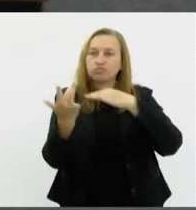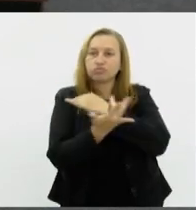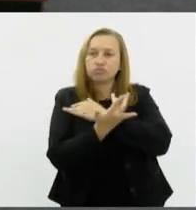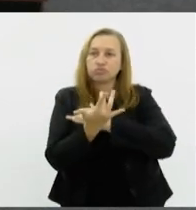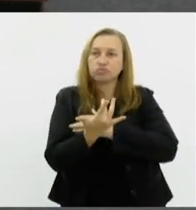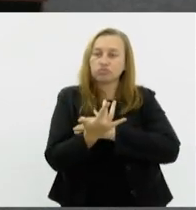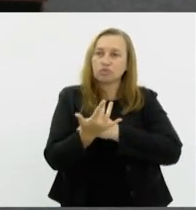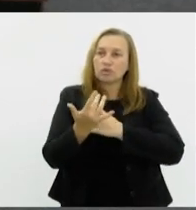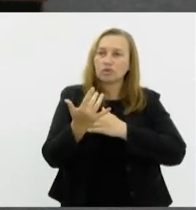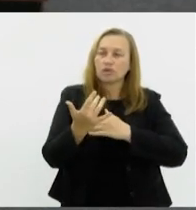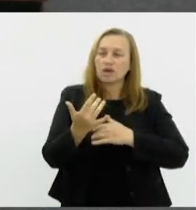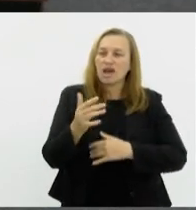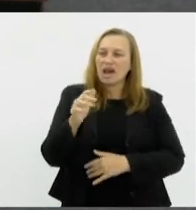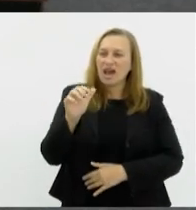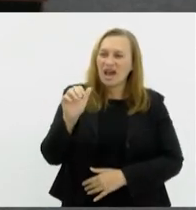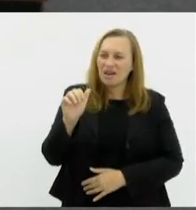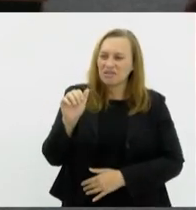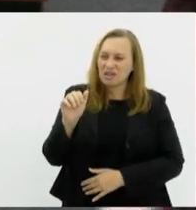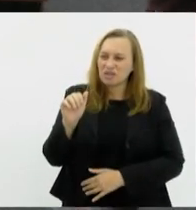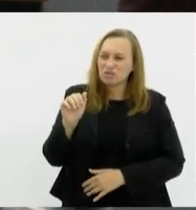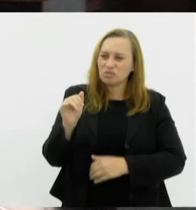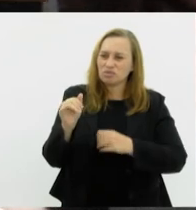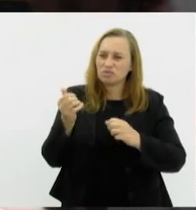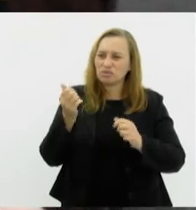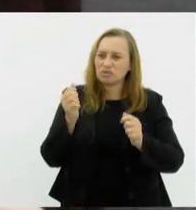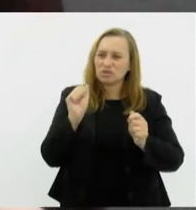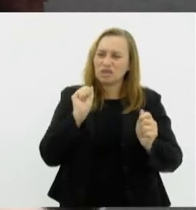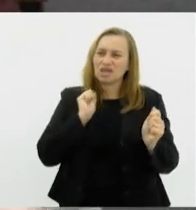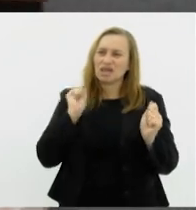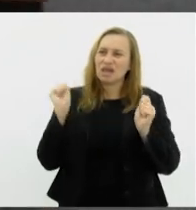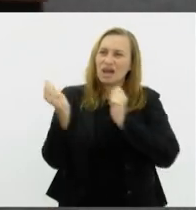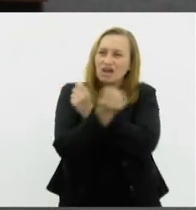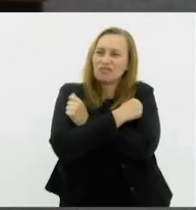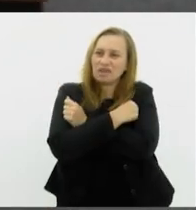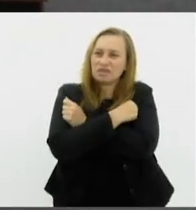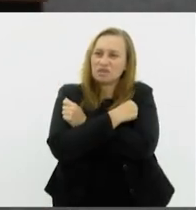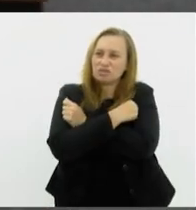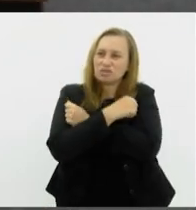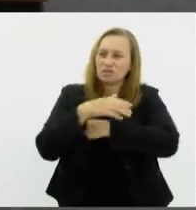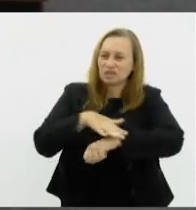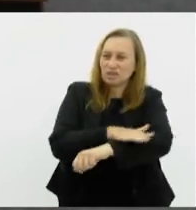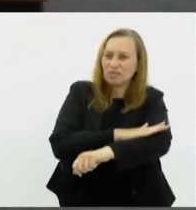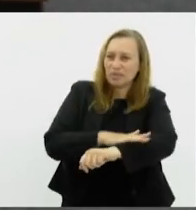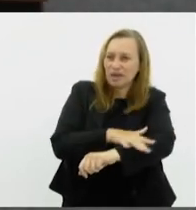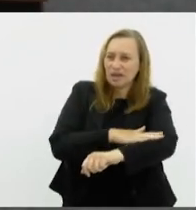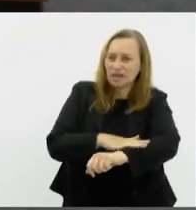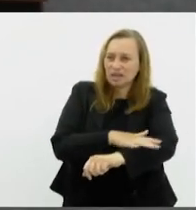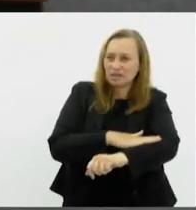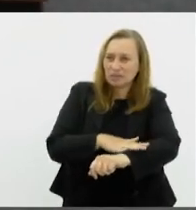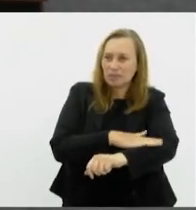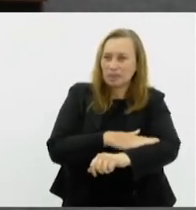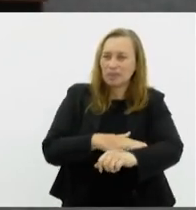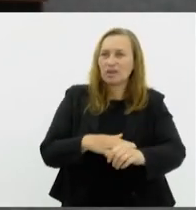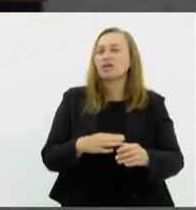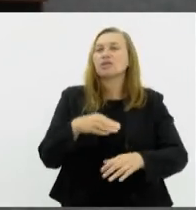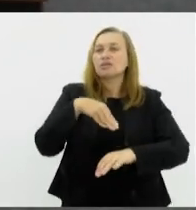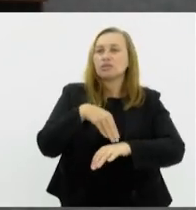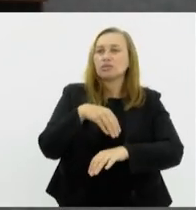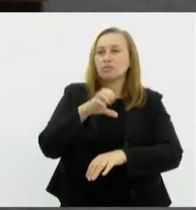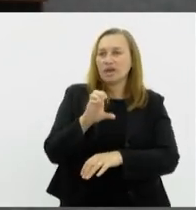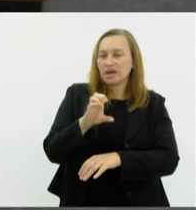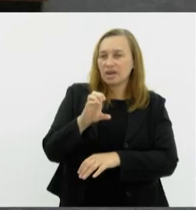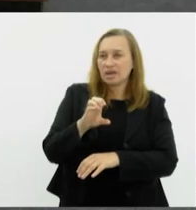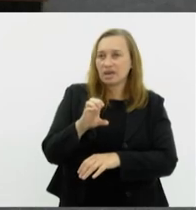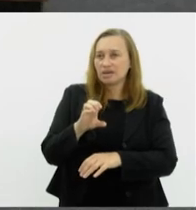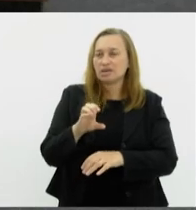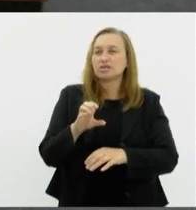chamado O Avesso da Pele. É um livro que foi incluído dentre os livros disponibilizados pelo MEC no Programa Nacional do Livro